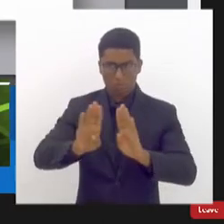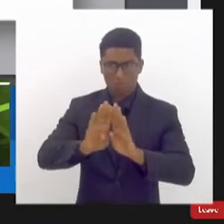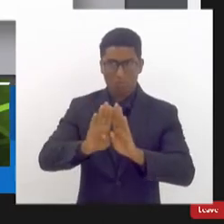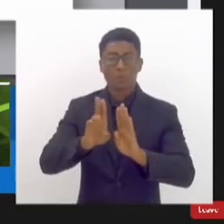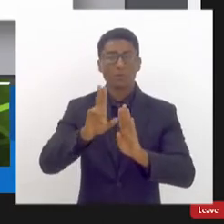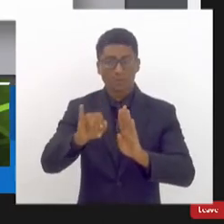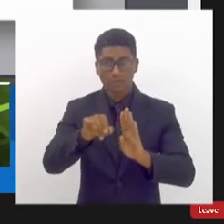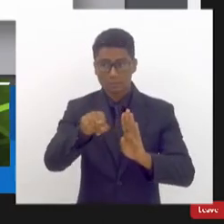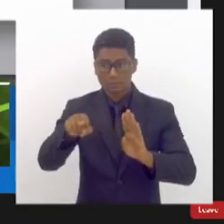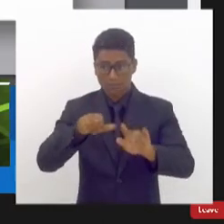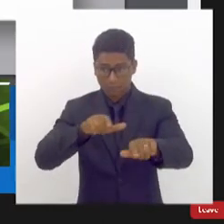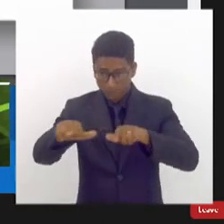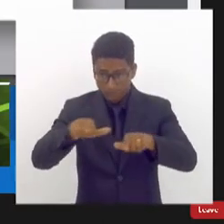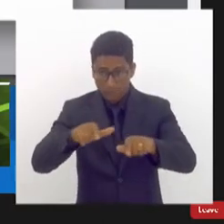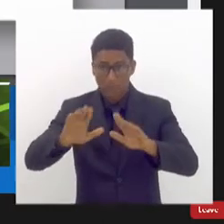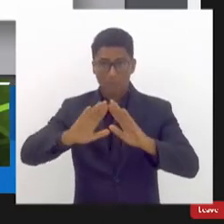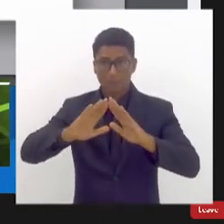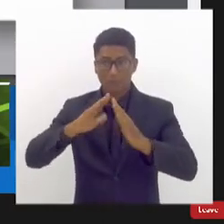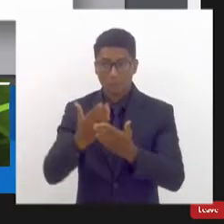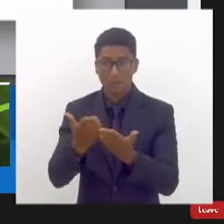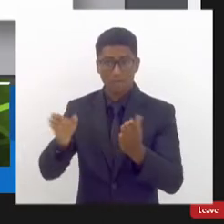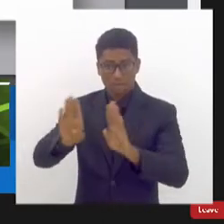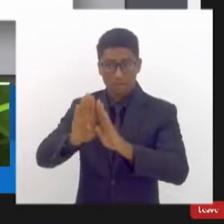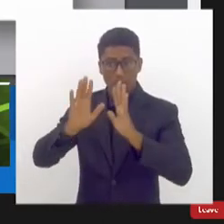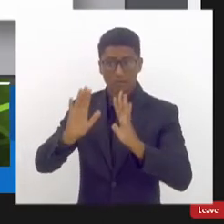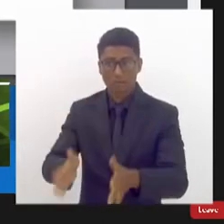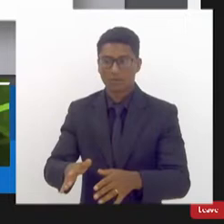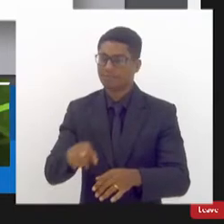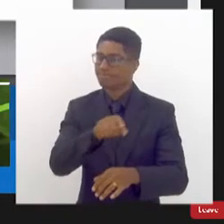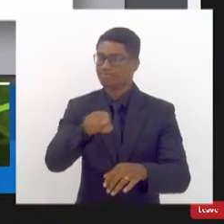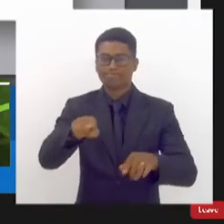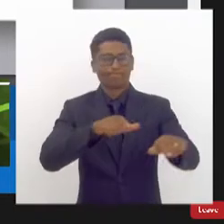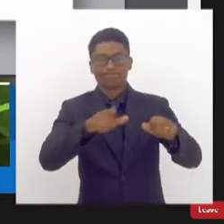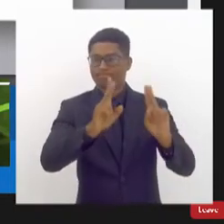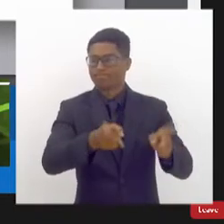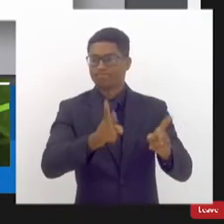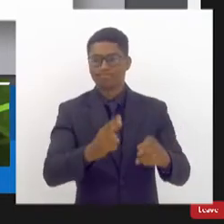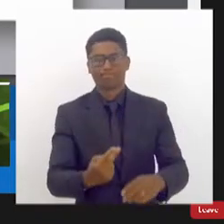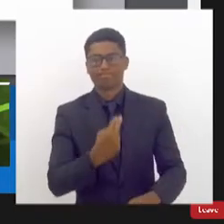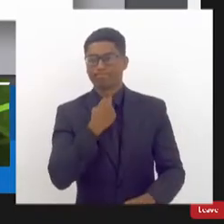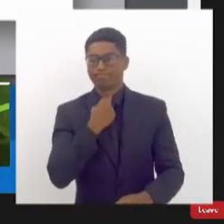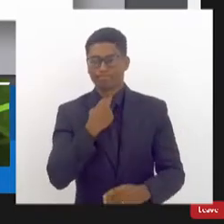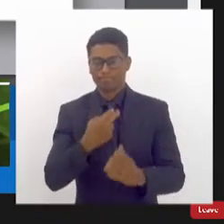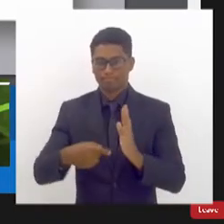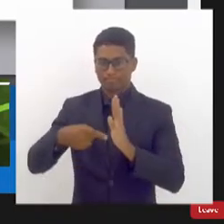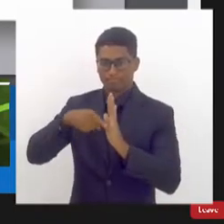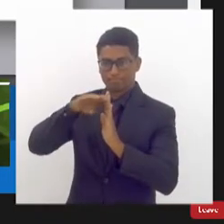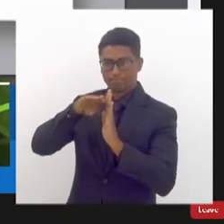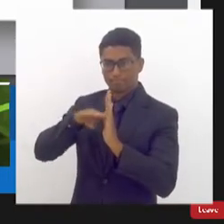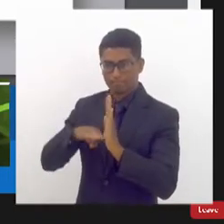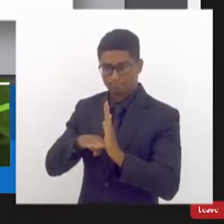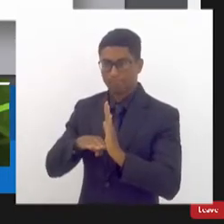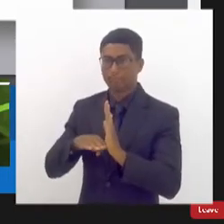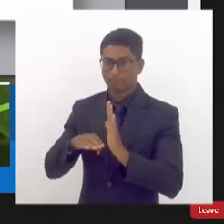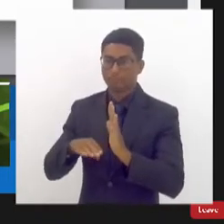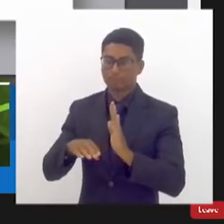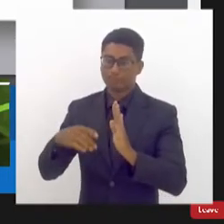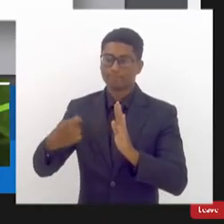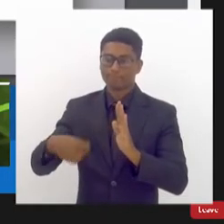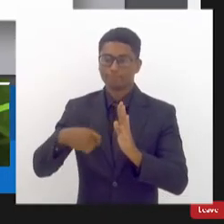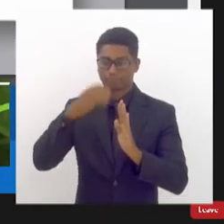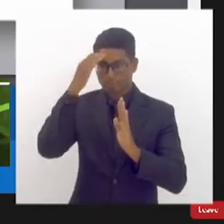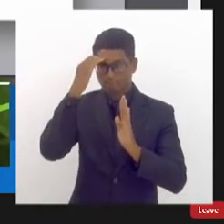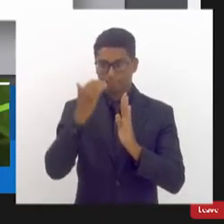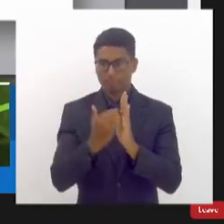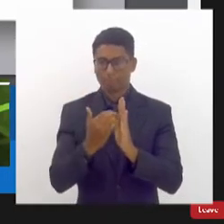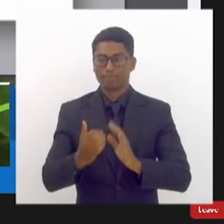continuar atuando, e o próprio parecer destaca os passos que têm que ser tomados. Pode passar, por gentileza?